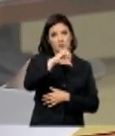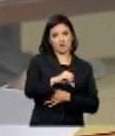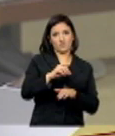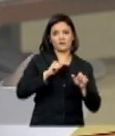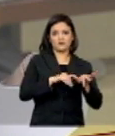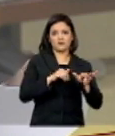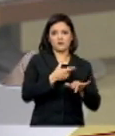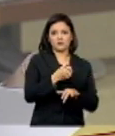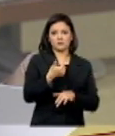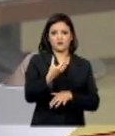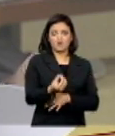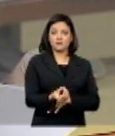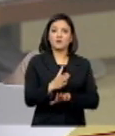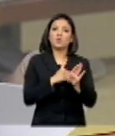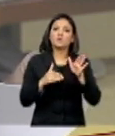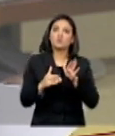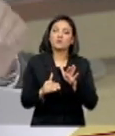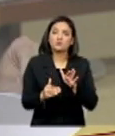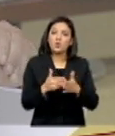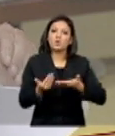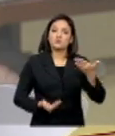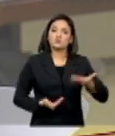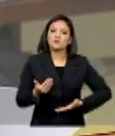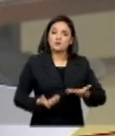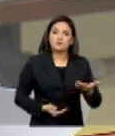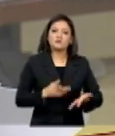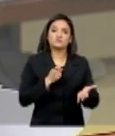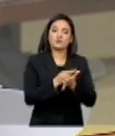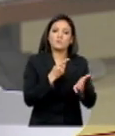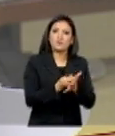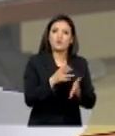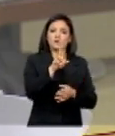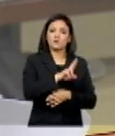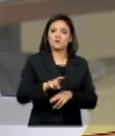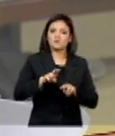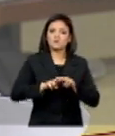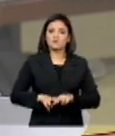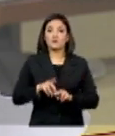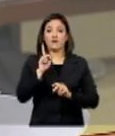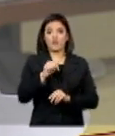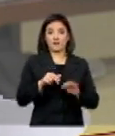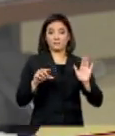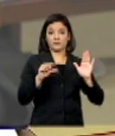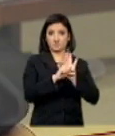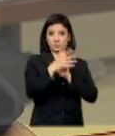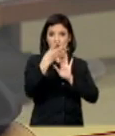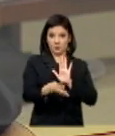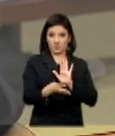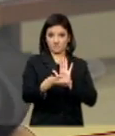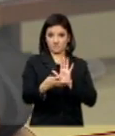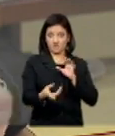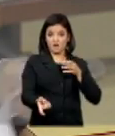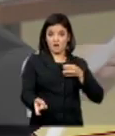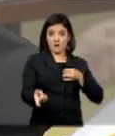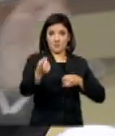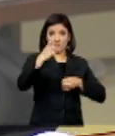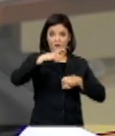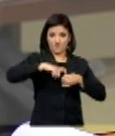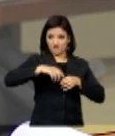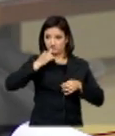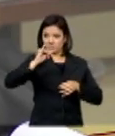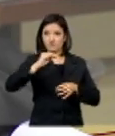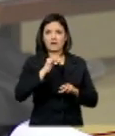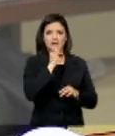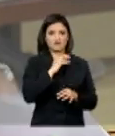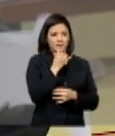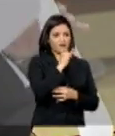realizados mediante solicitação consumidor são os seguintes em 54 religação aí mais adiante